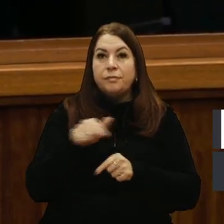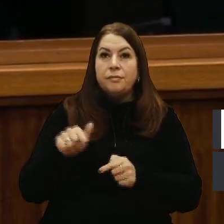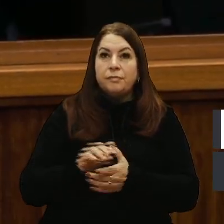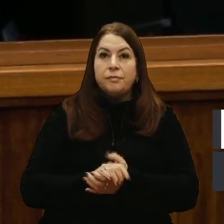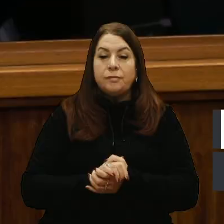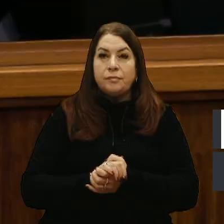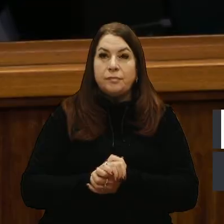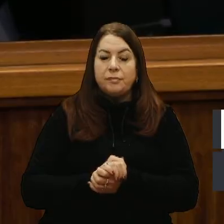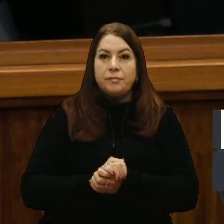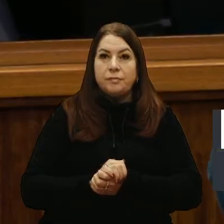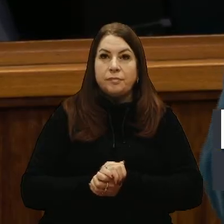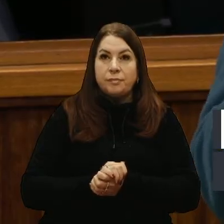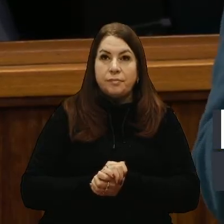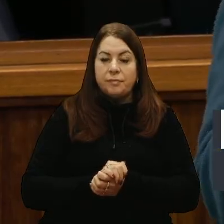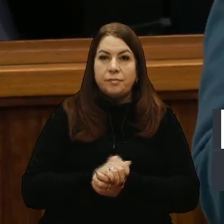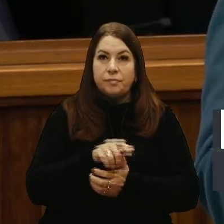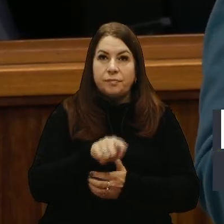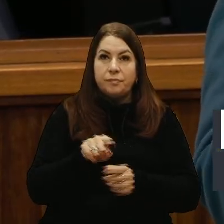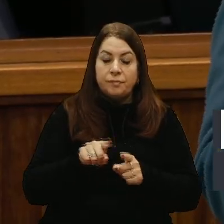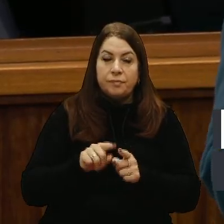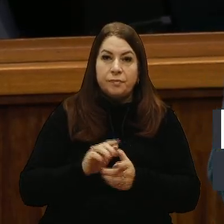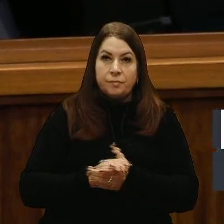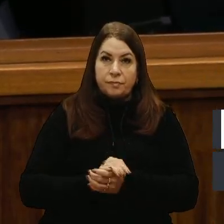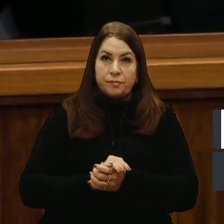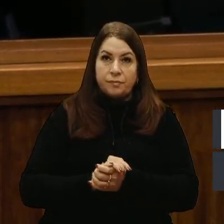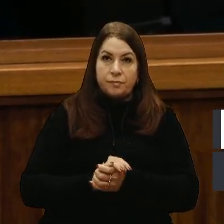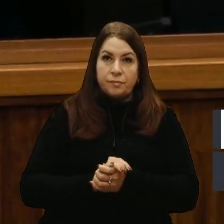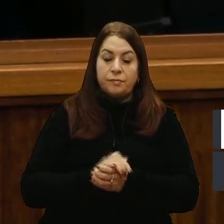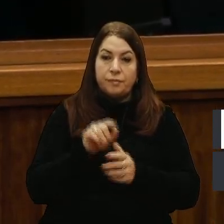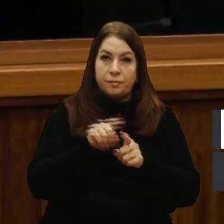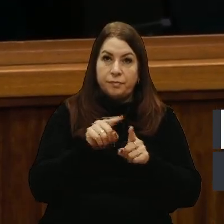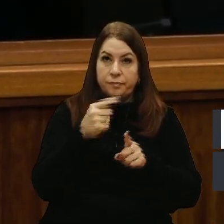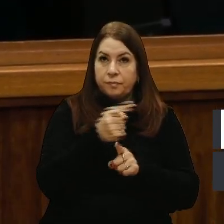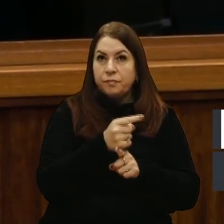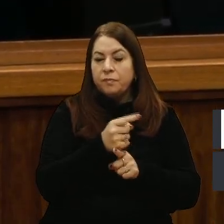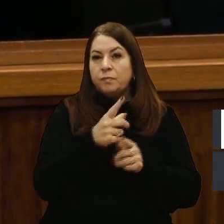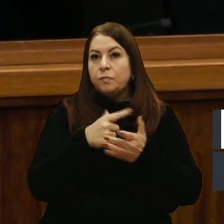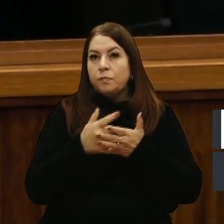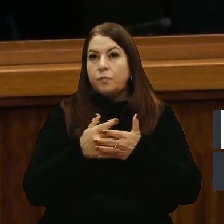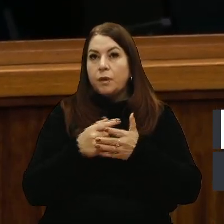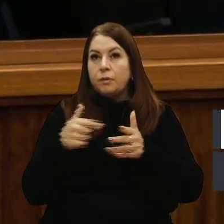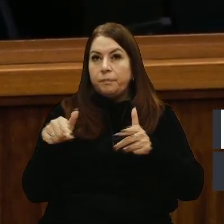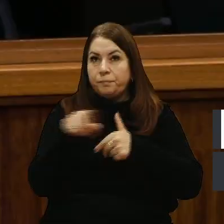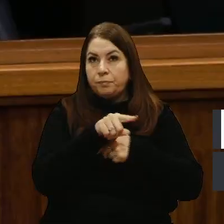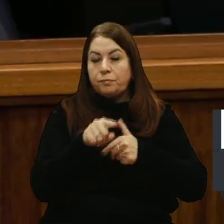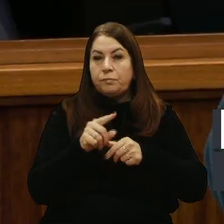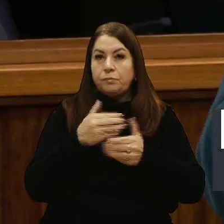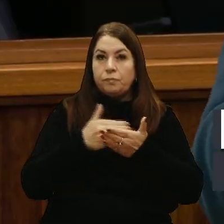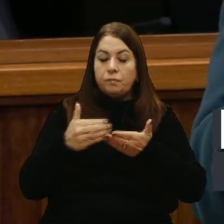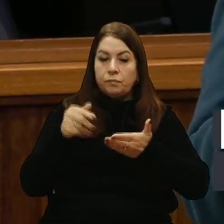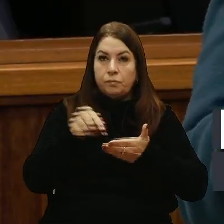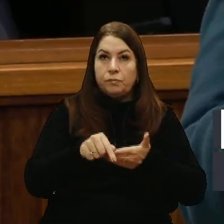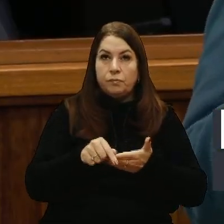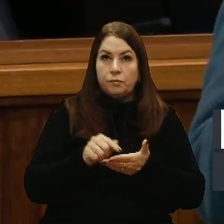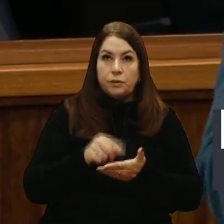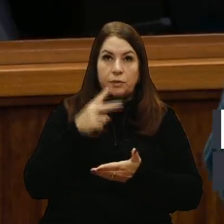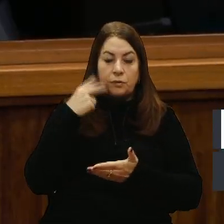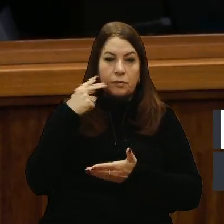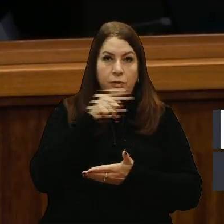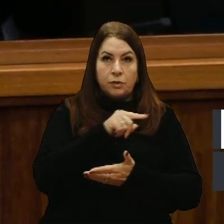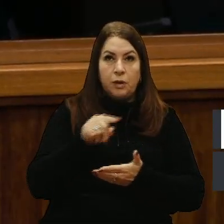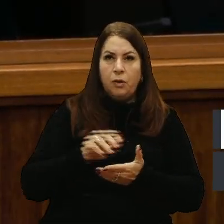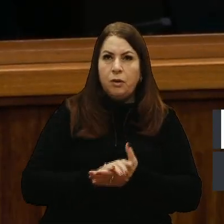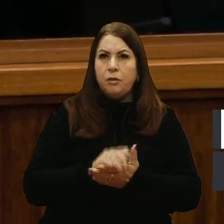intenso. Quero aproveitar esse momento até para valorizar esse trabalho. Eu estava desde o início, o vereador